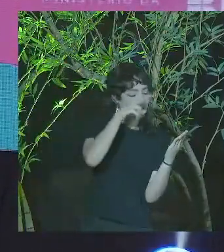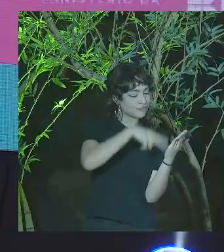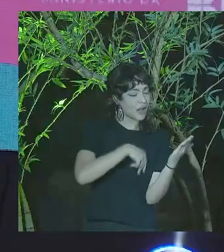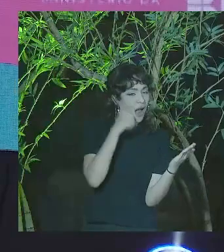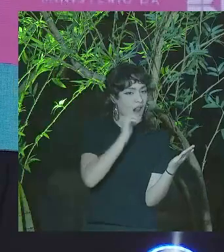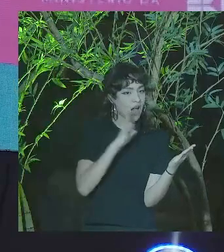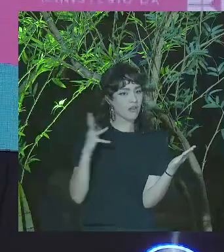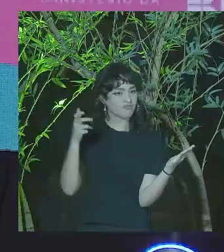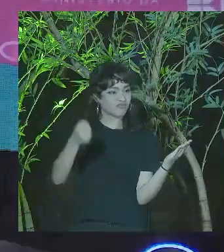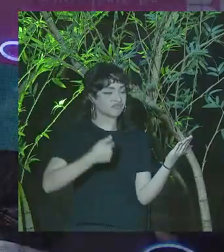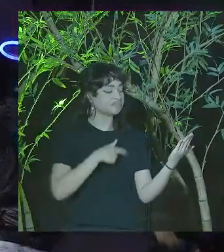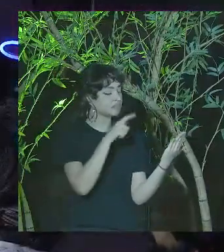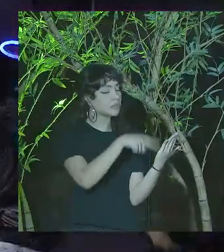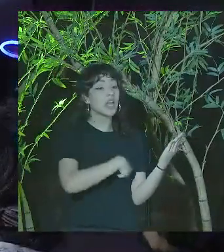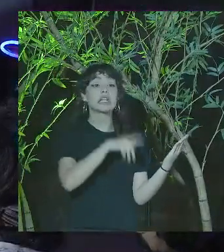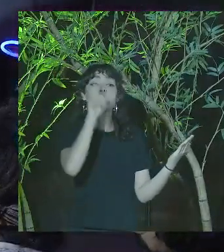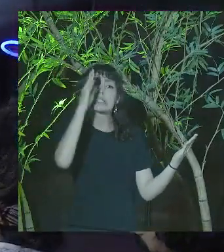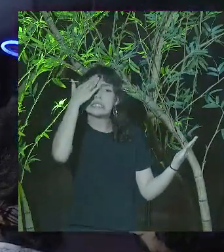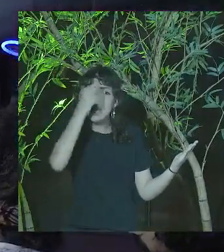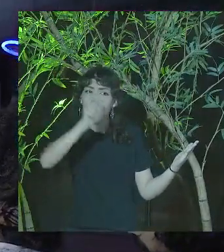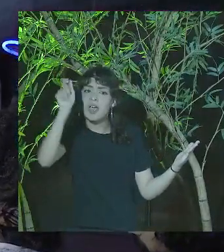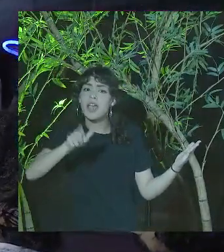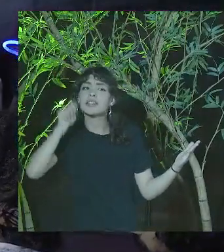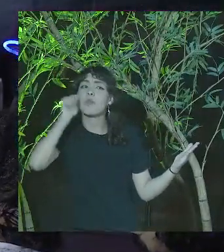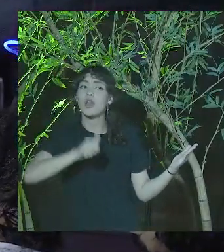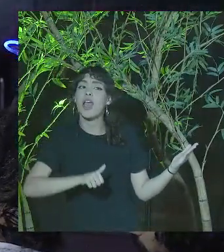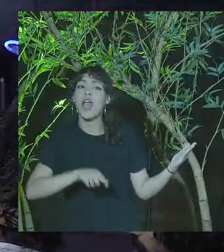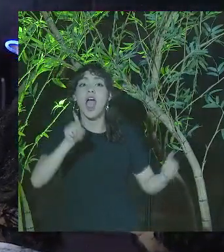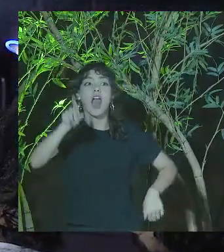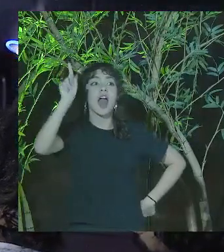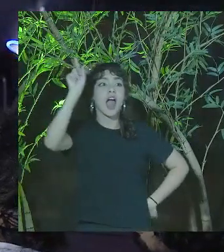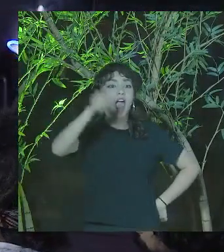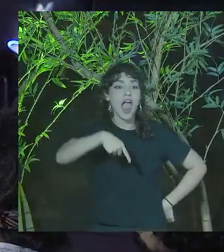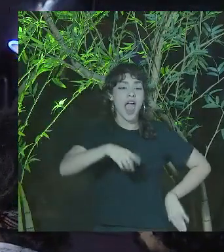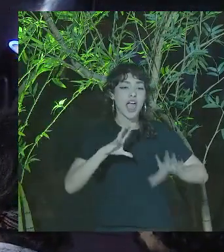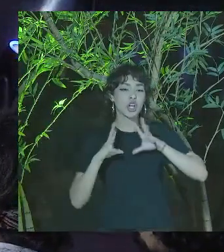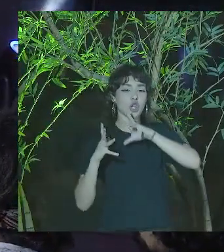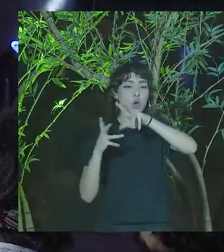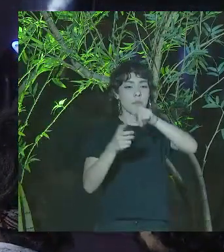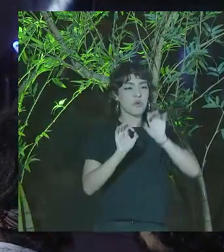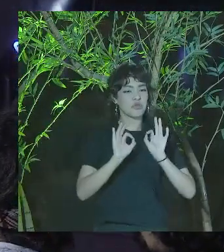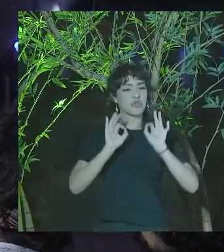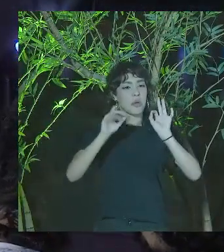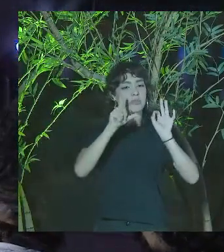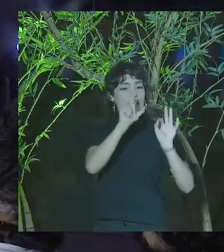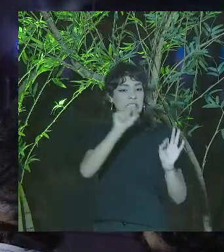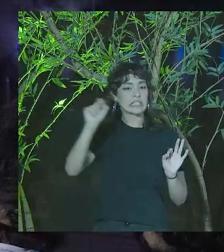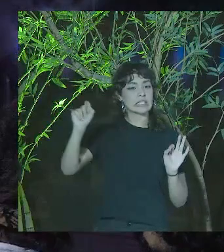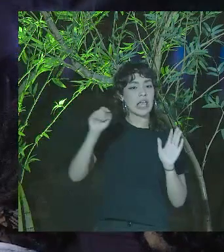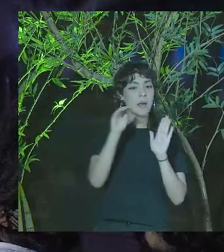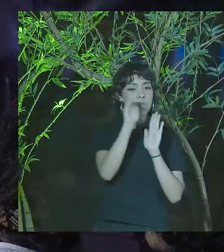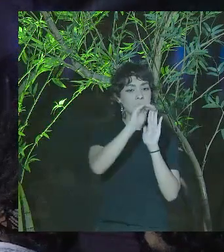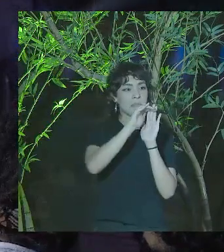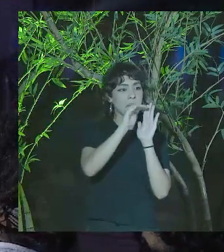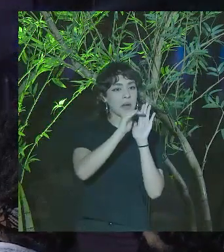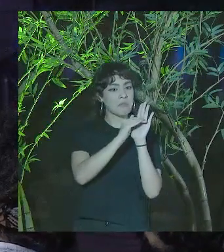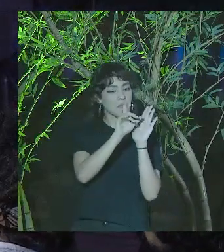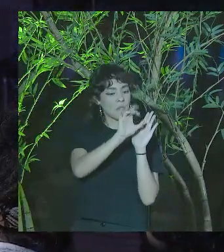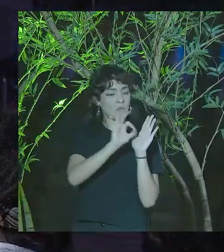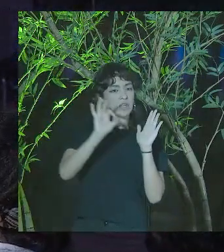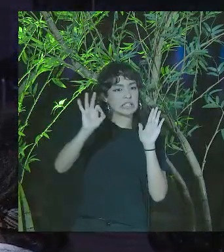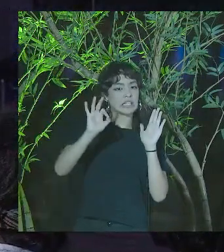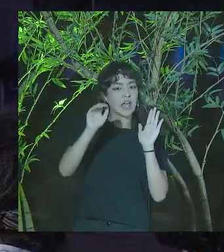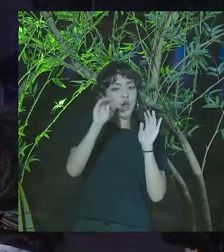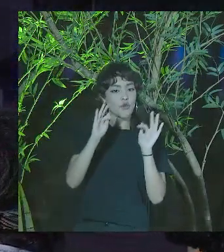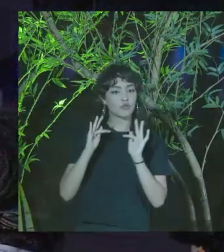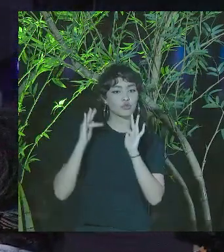palco. Sabe quem é essa mulher? Ela é Global Top 100 Futuristas de